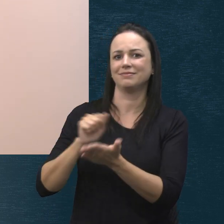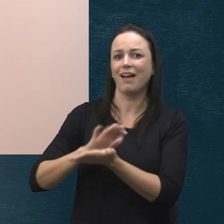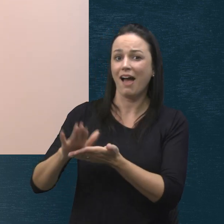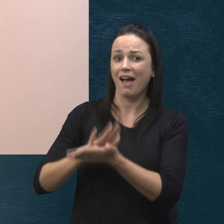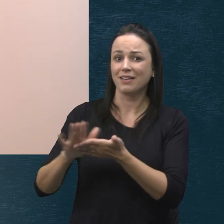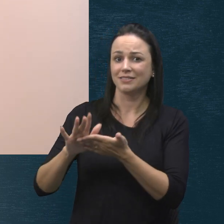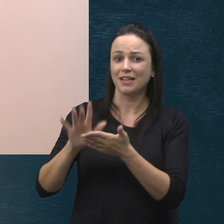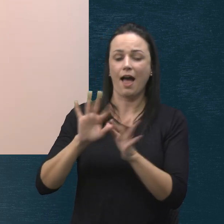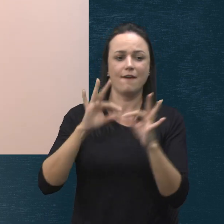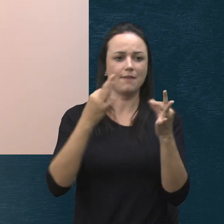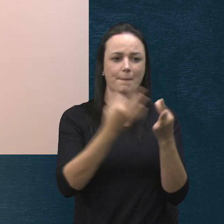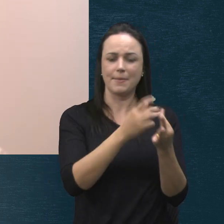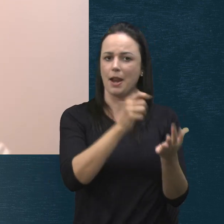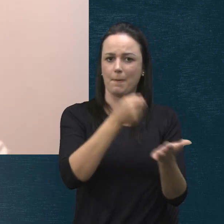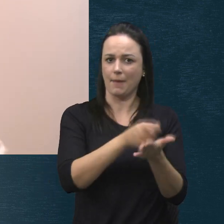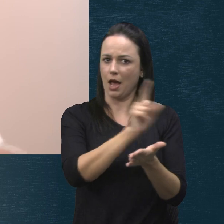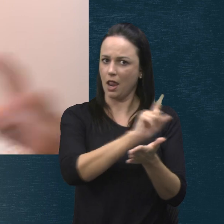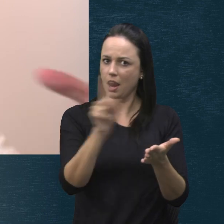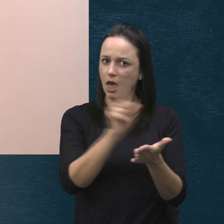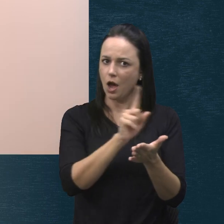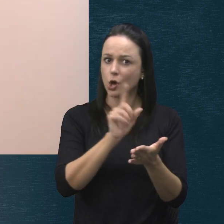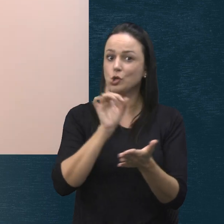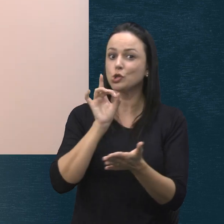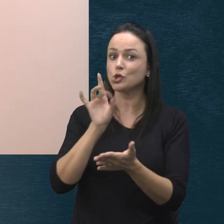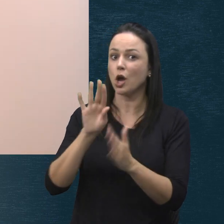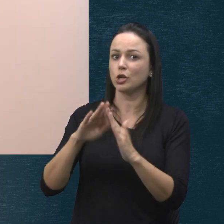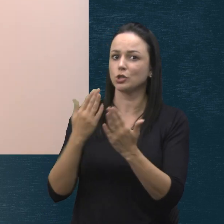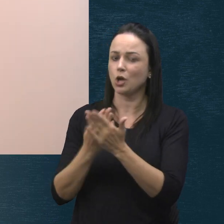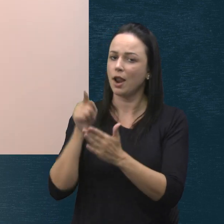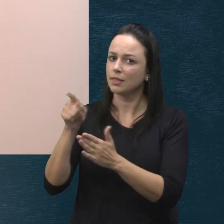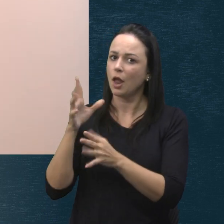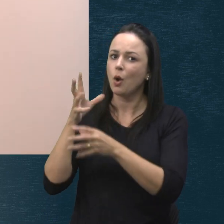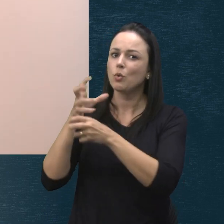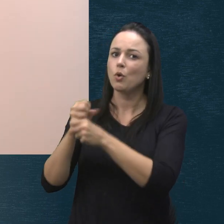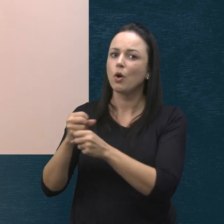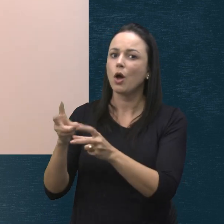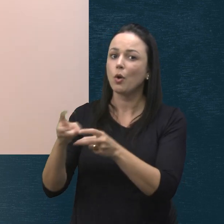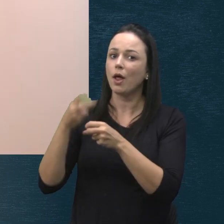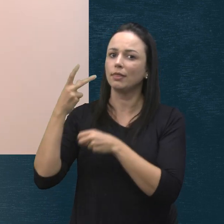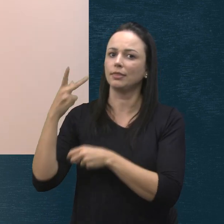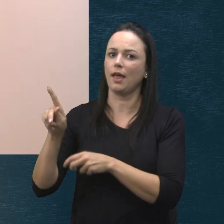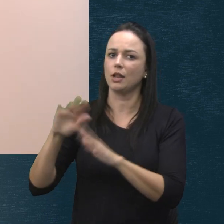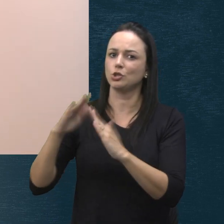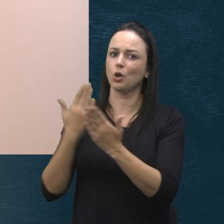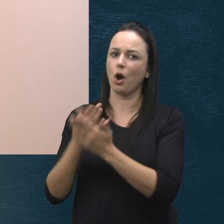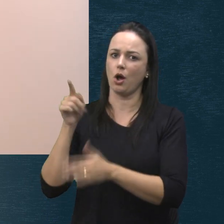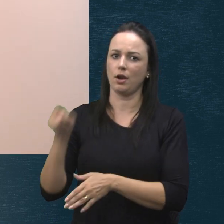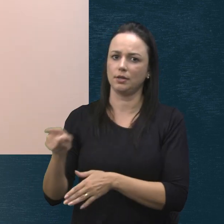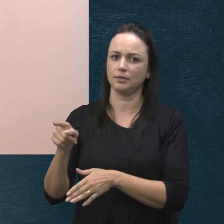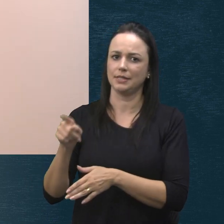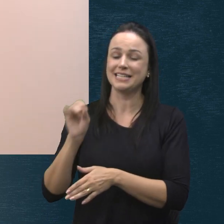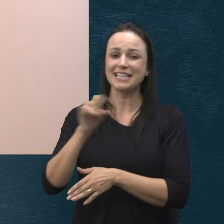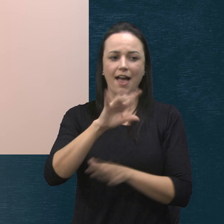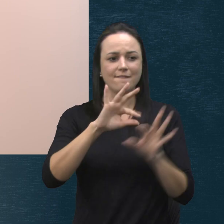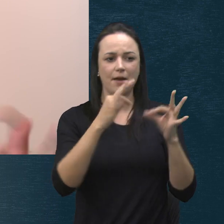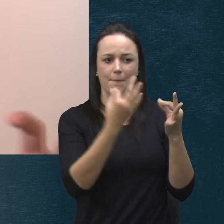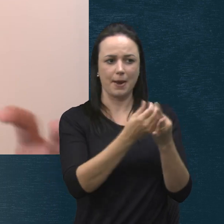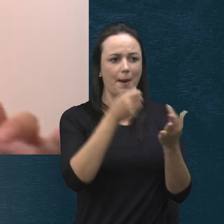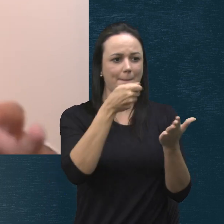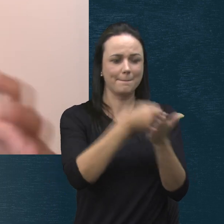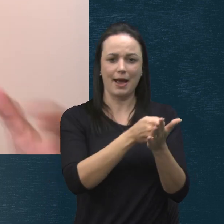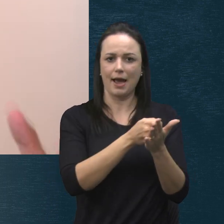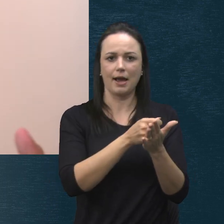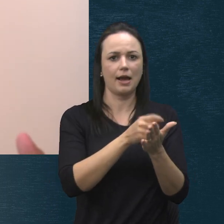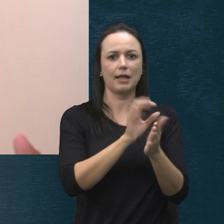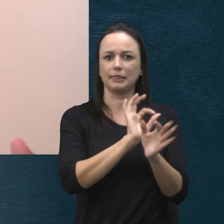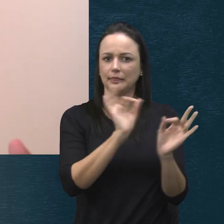da família. Ele tem que ser retirado da receita geral da escola. Então, se eu não estou cobrando mais daquela família, eu tenho que